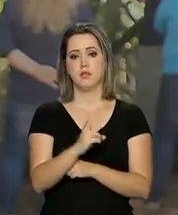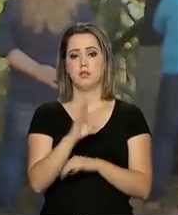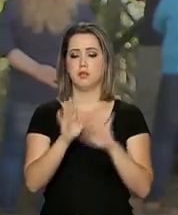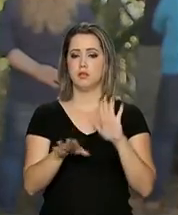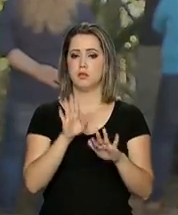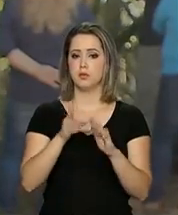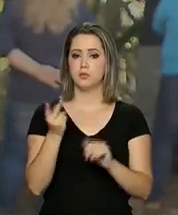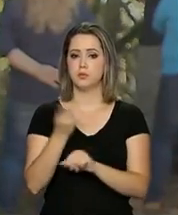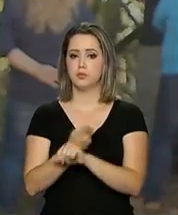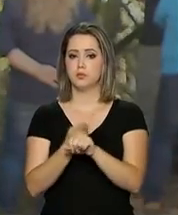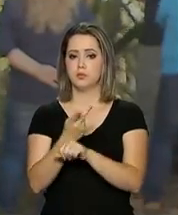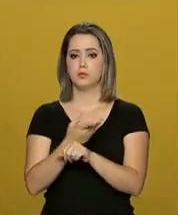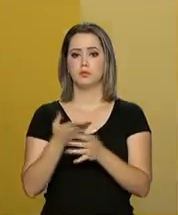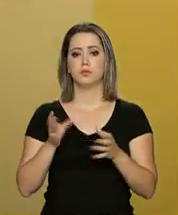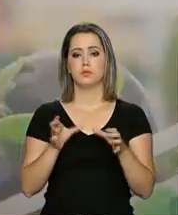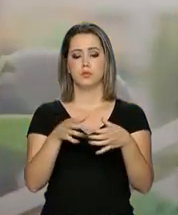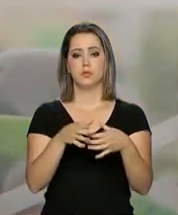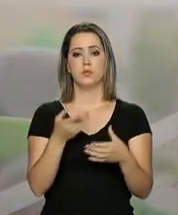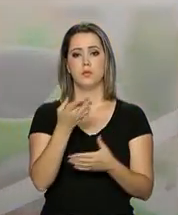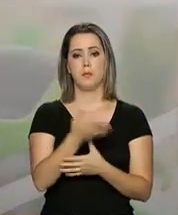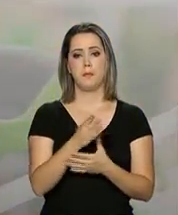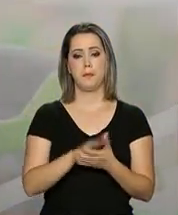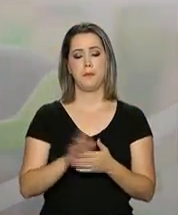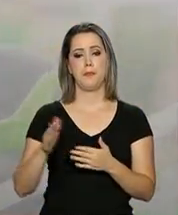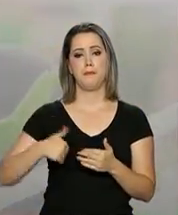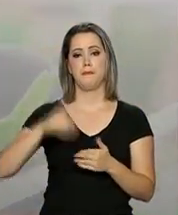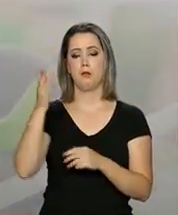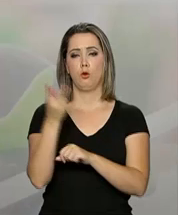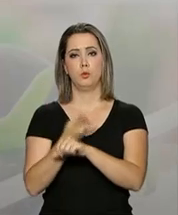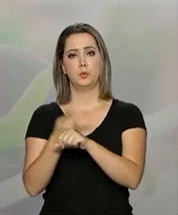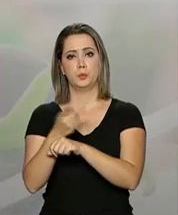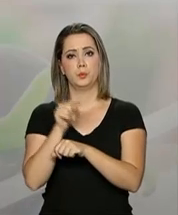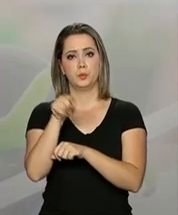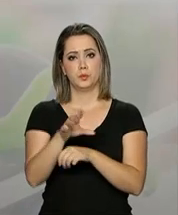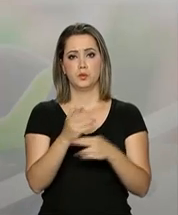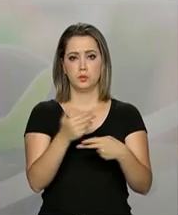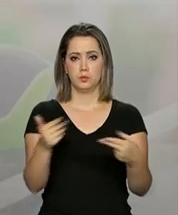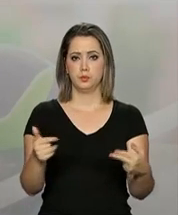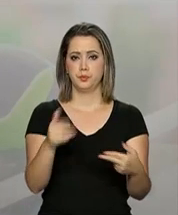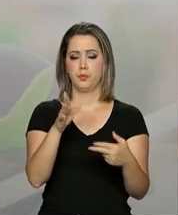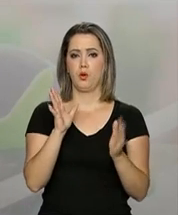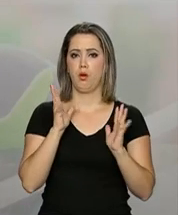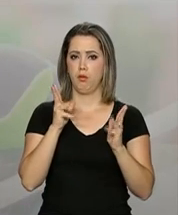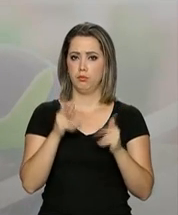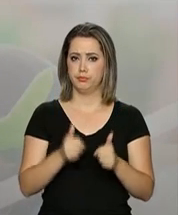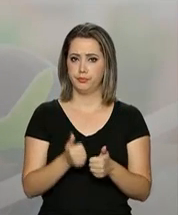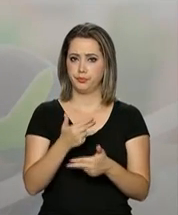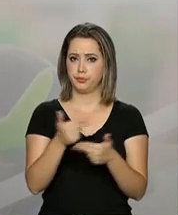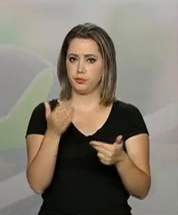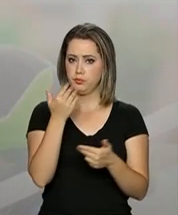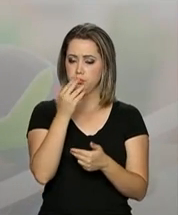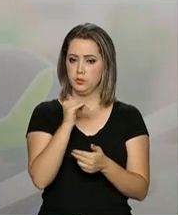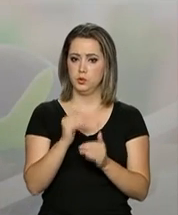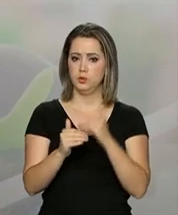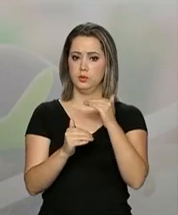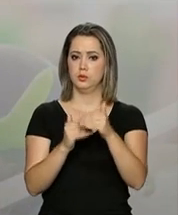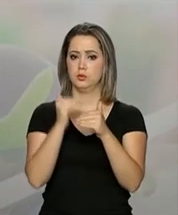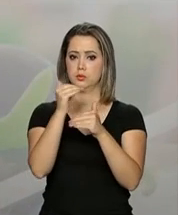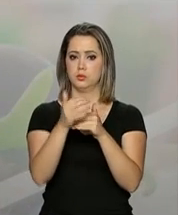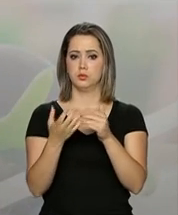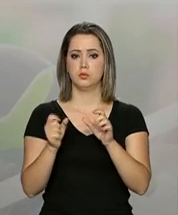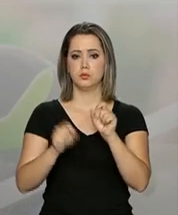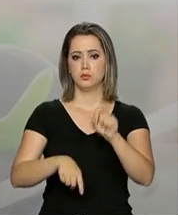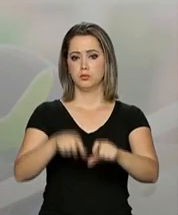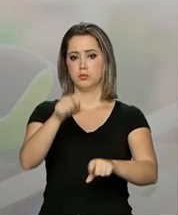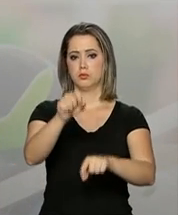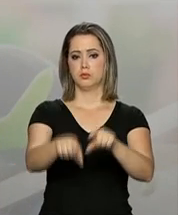mais ou menos introduzida nessa área com o aumento da procura por esse tipo de produto cresce também a produção em 2013